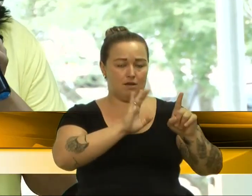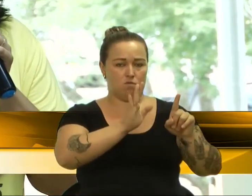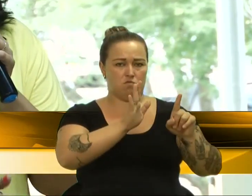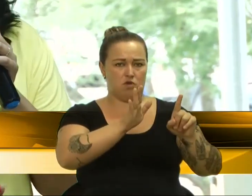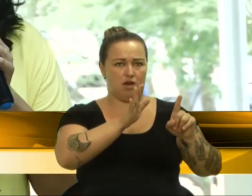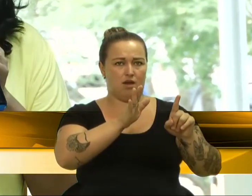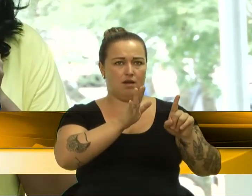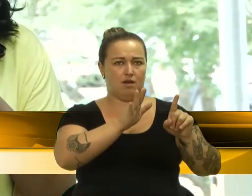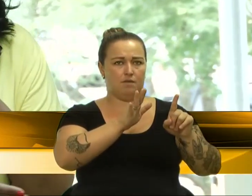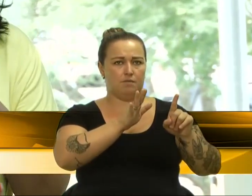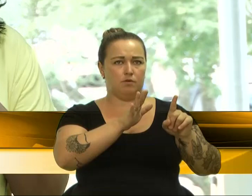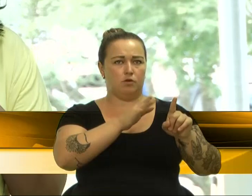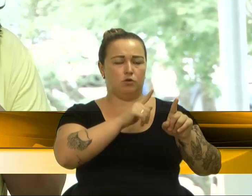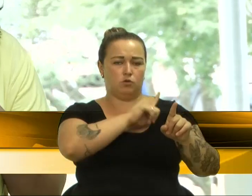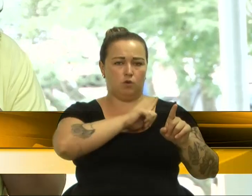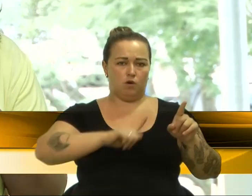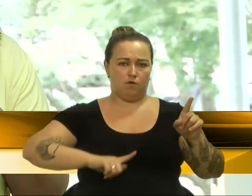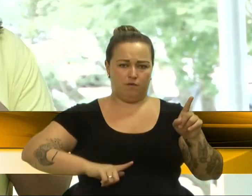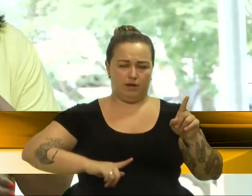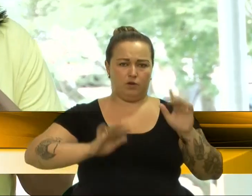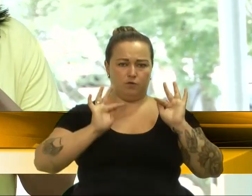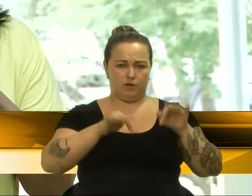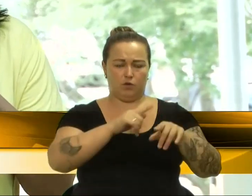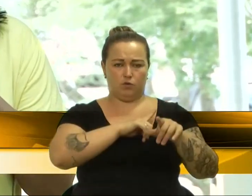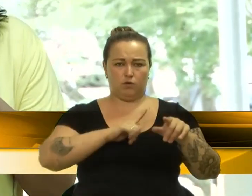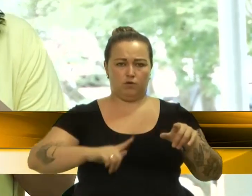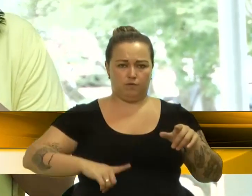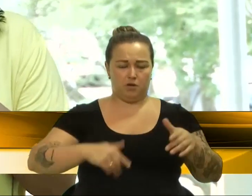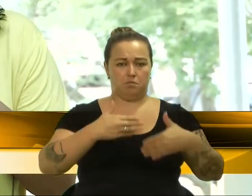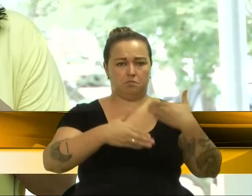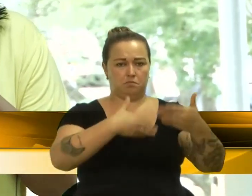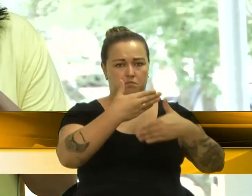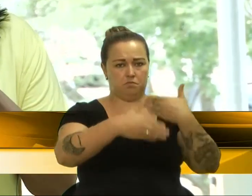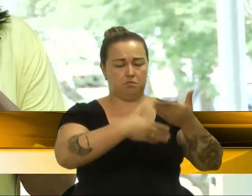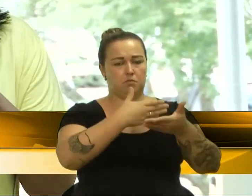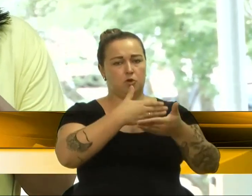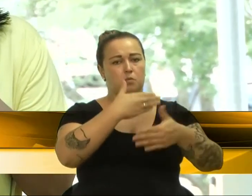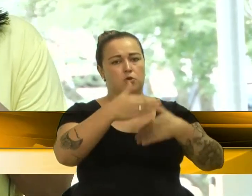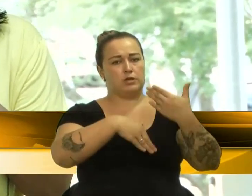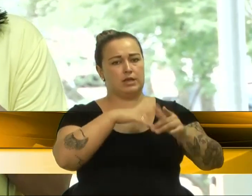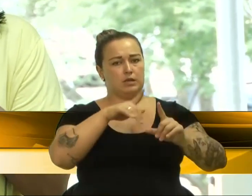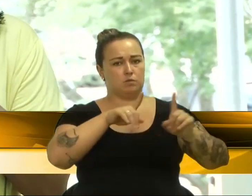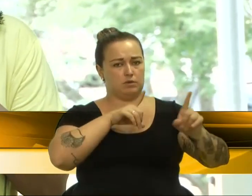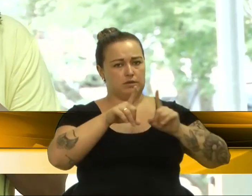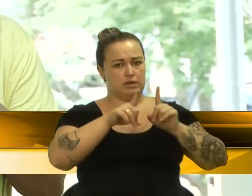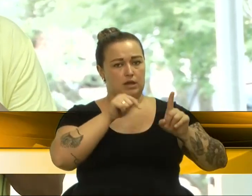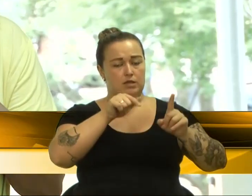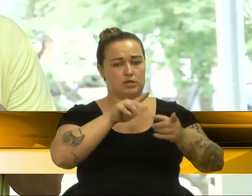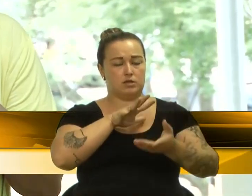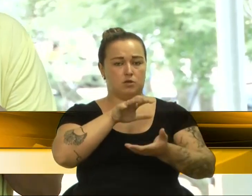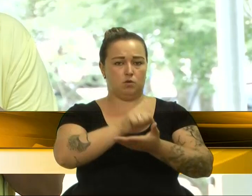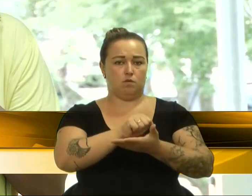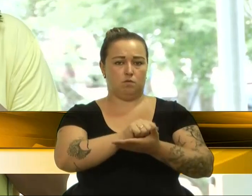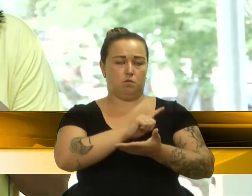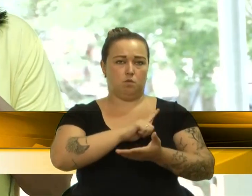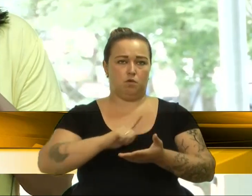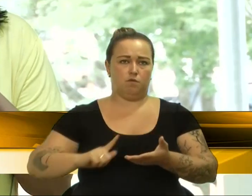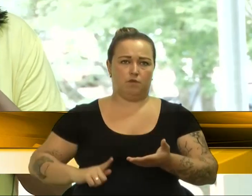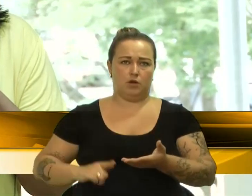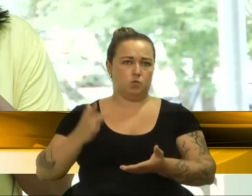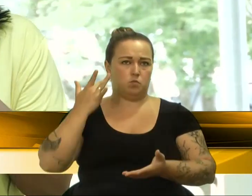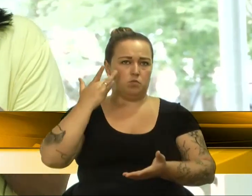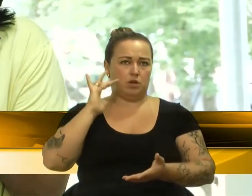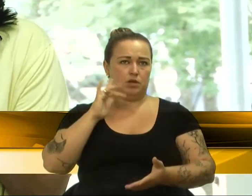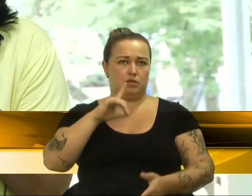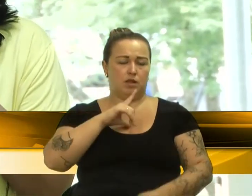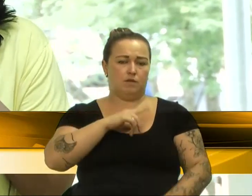ainda lançado no governo anterior, final do governo anterior, em andamento. Esse governo que assumiu, na verdade, eu diria que a gente